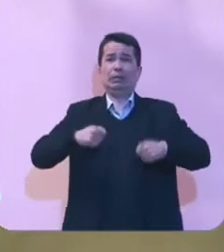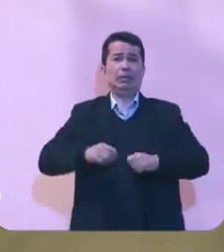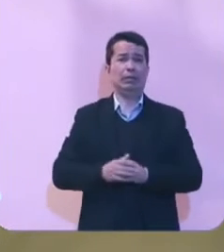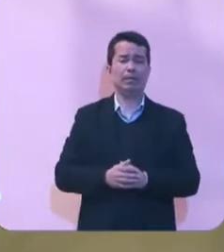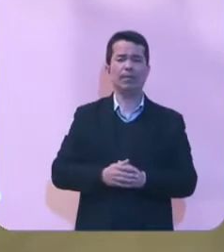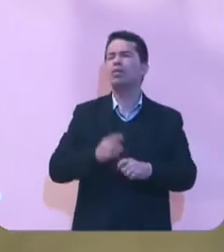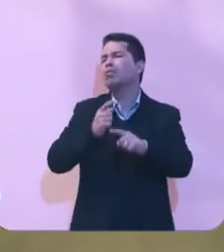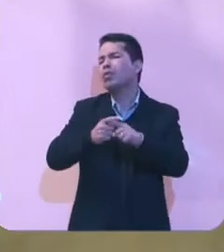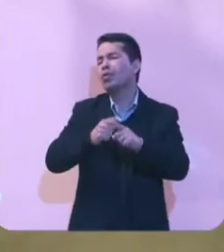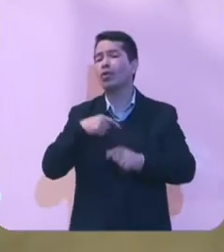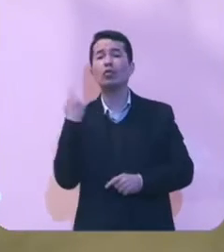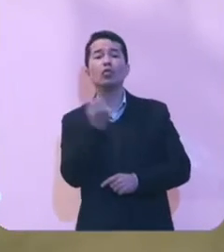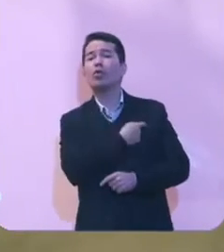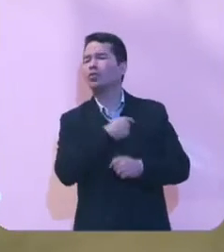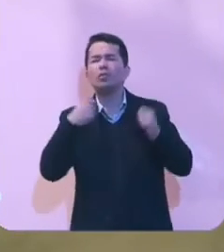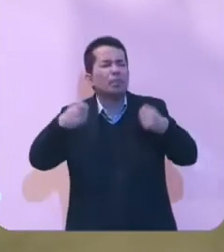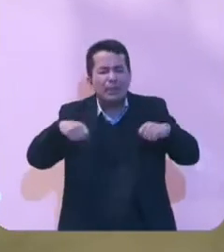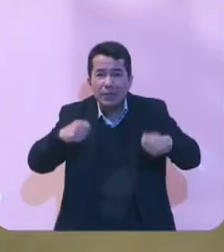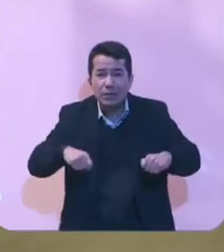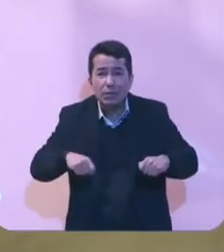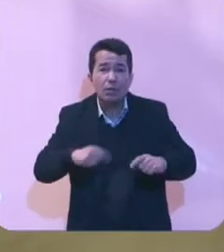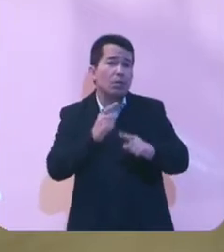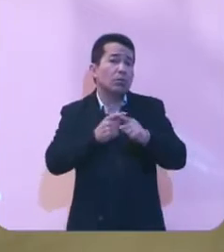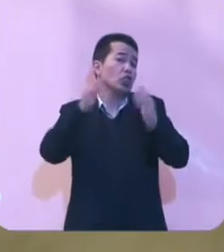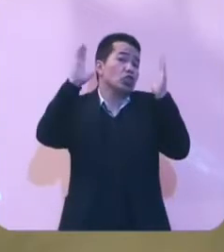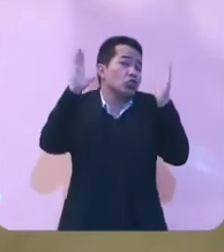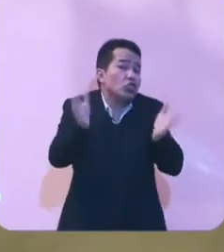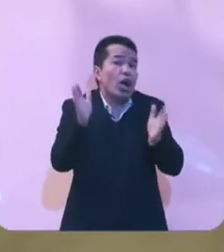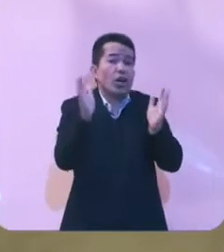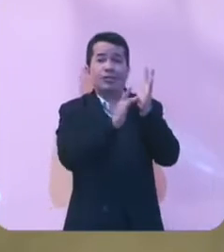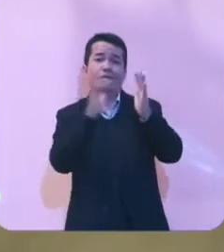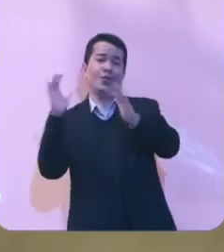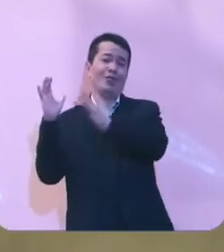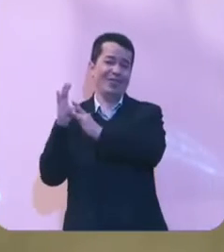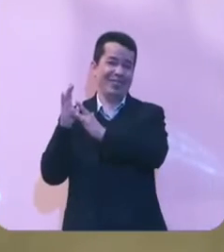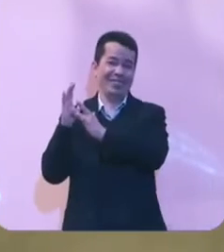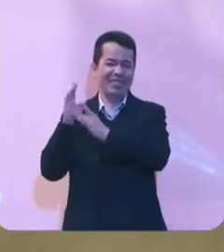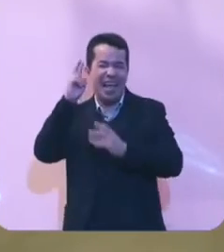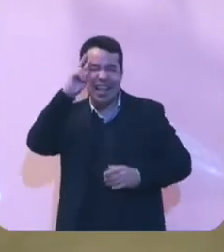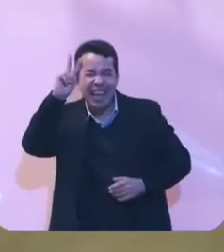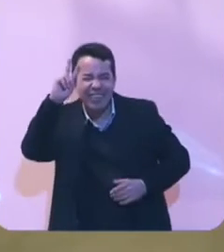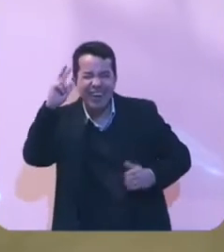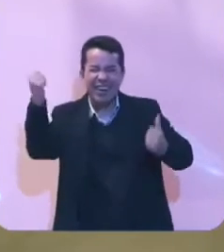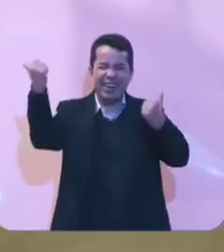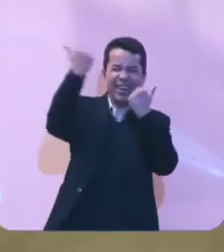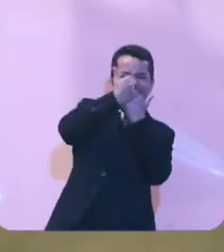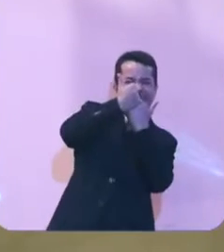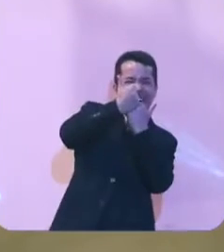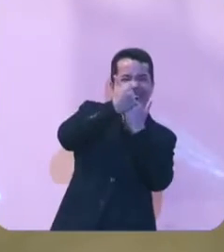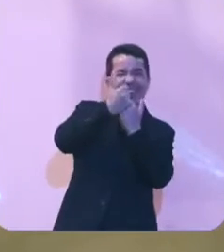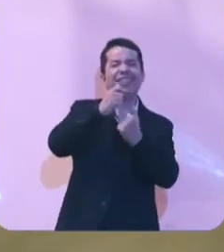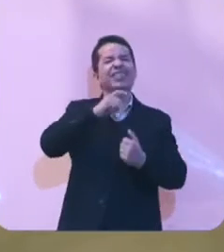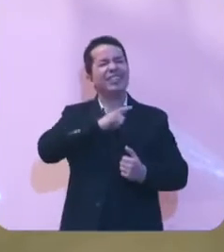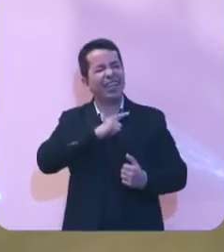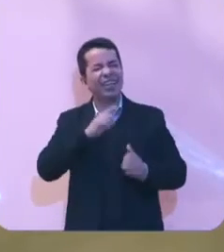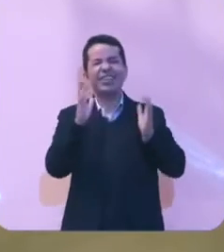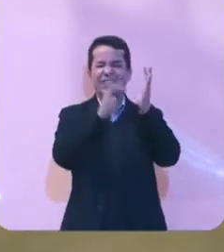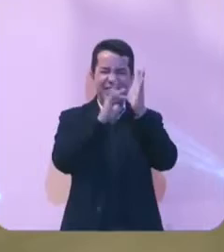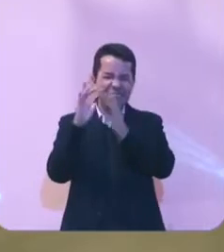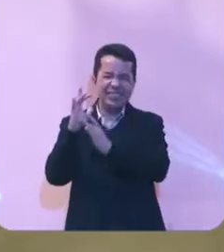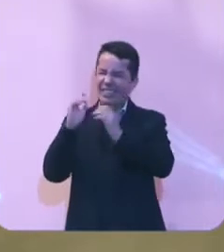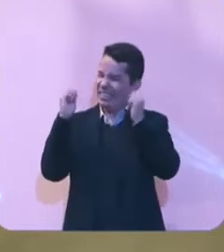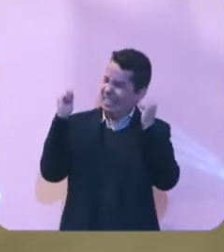quando olhamos para Ele, e nós nos convertemos, e entregamos a nossa vida nas mãos de